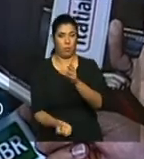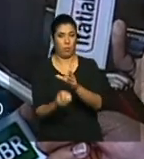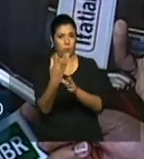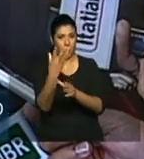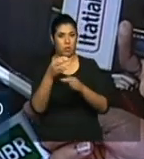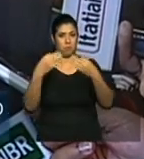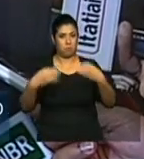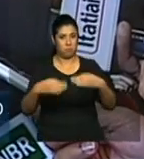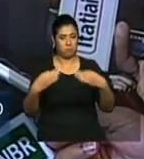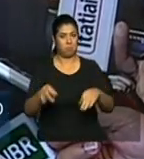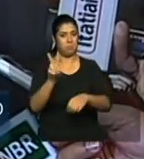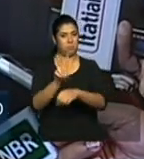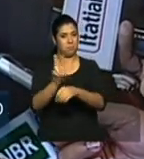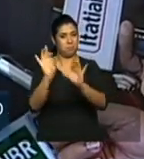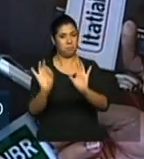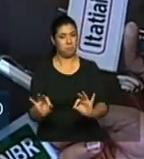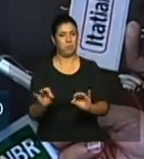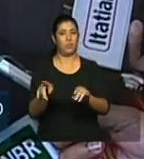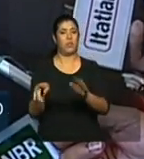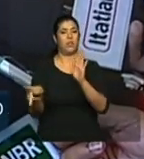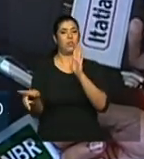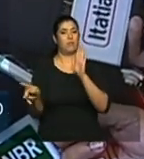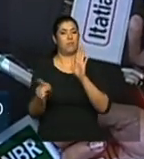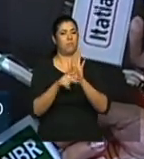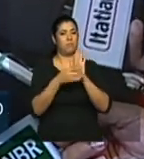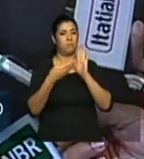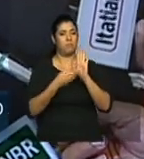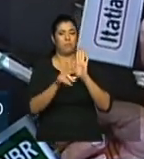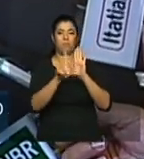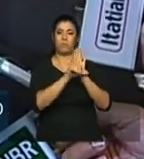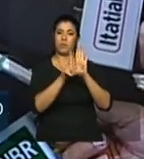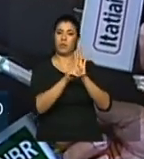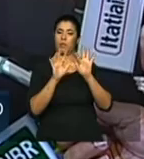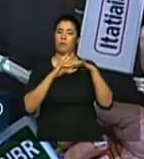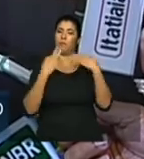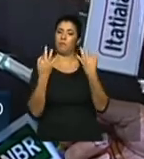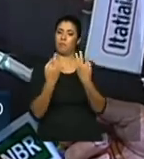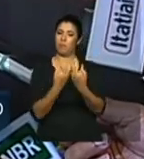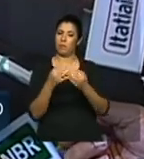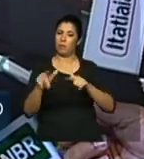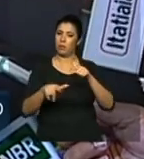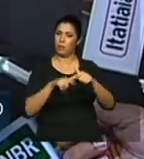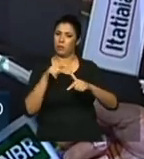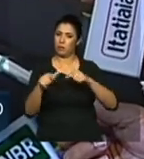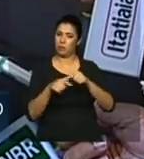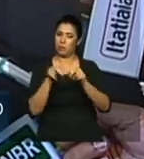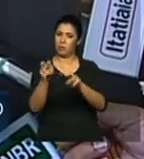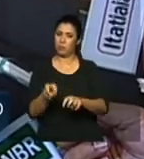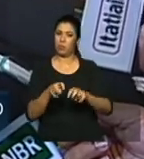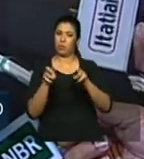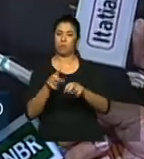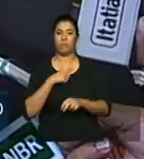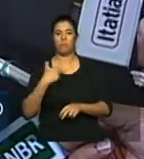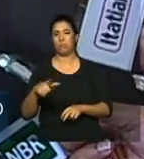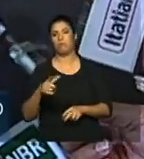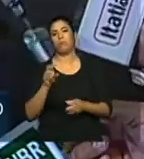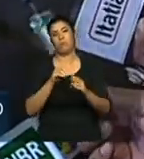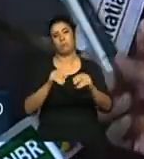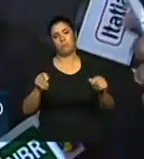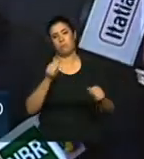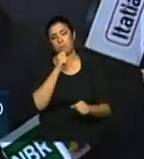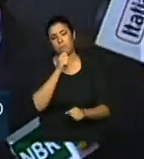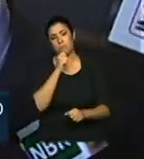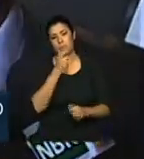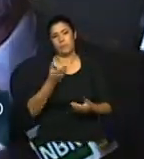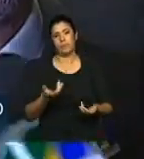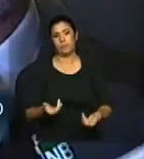corretamente, democraticamente, de acordo com a lei, as famílias de trabalhadoras e trabalhadores rurais que não têm terra. Mas isso não muda nada